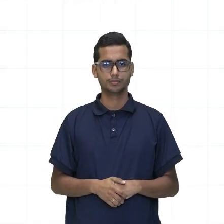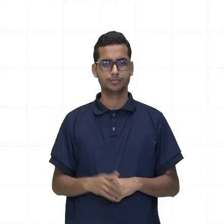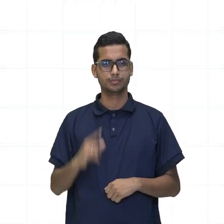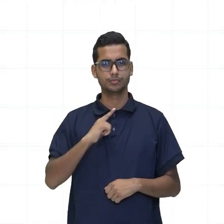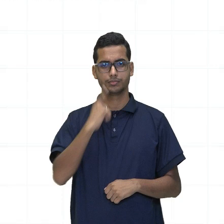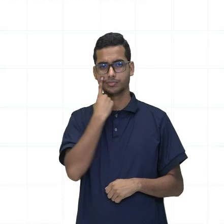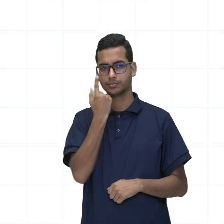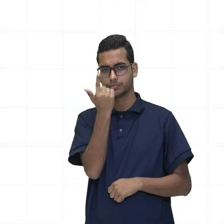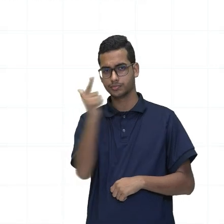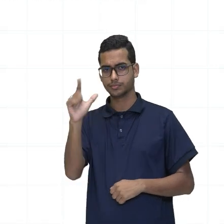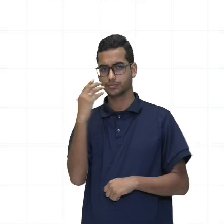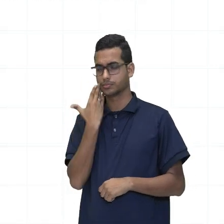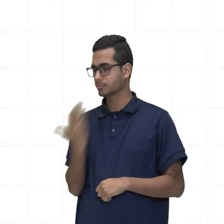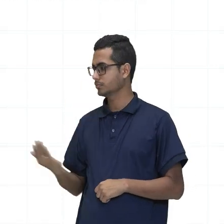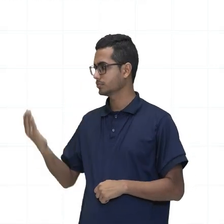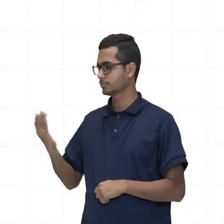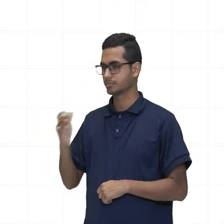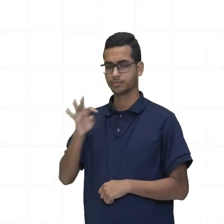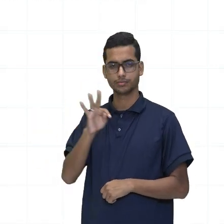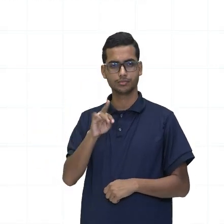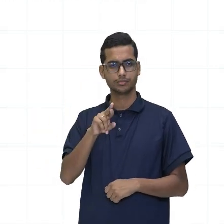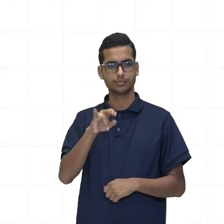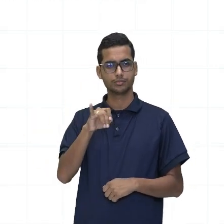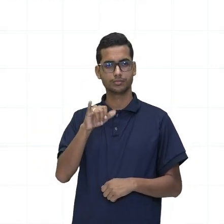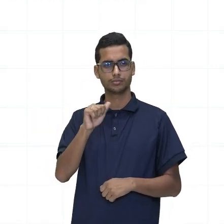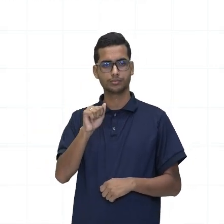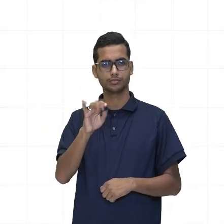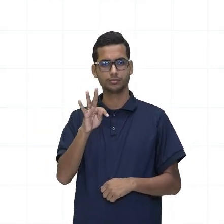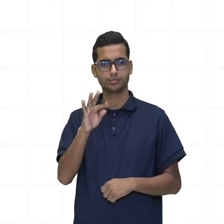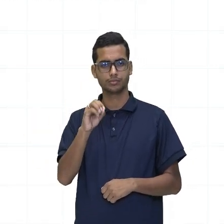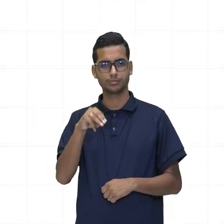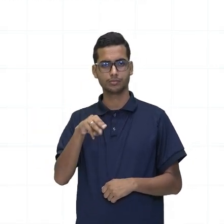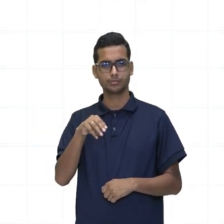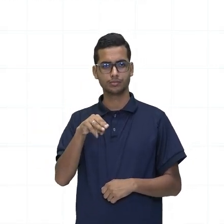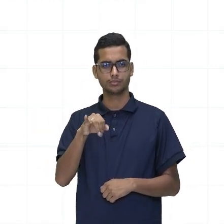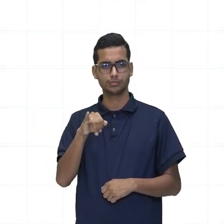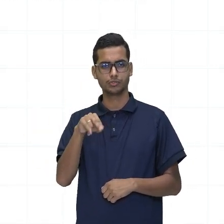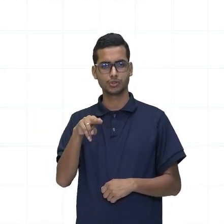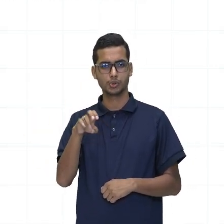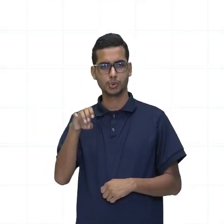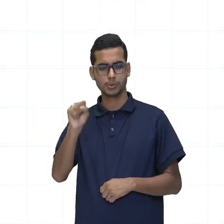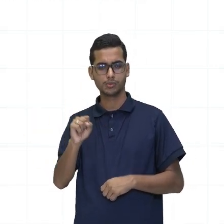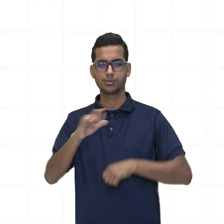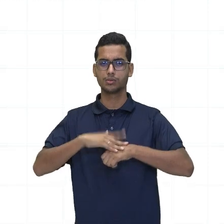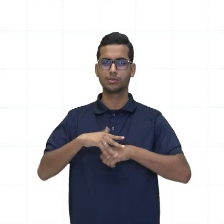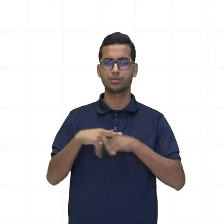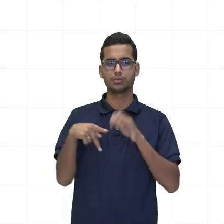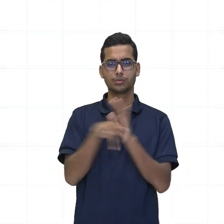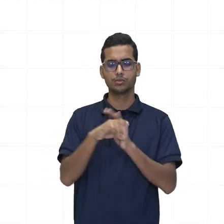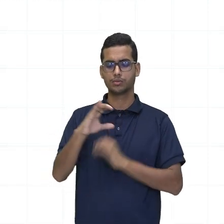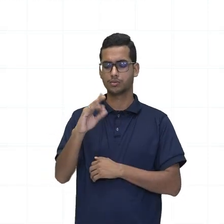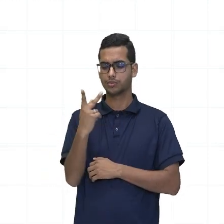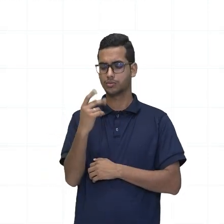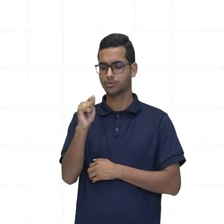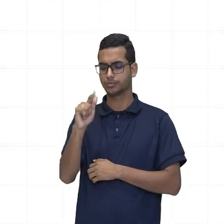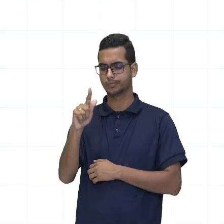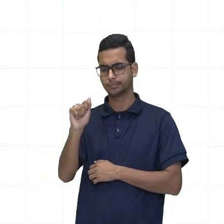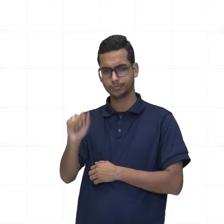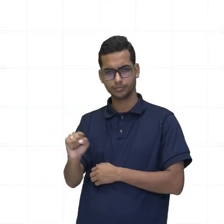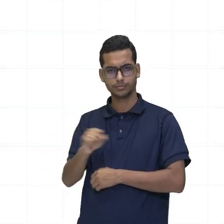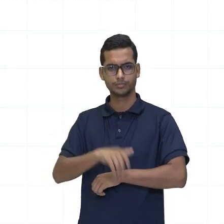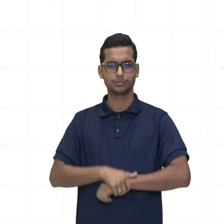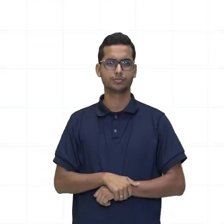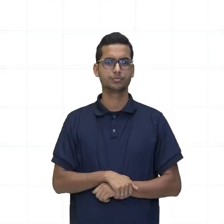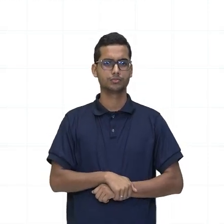aí causadores ou que podem, né, ser vetores da doença de Chagas, tá? Então, essa doença de Chagas, ela é causada